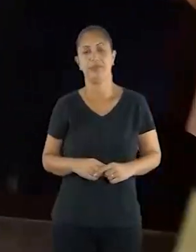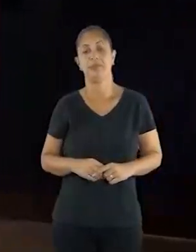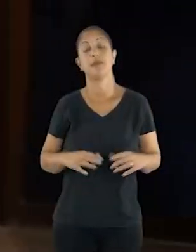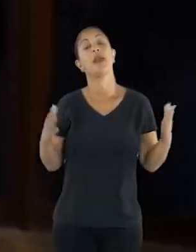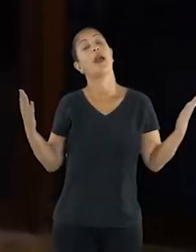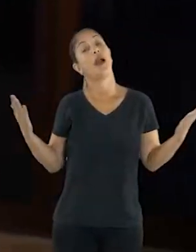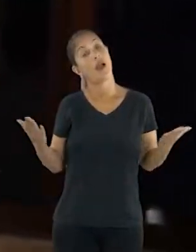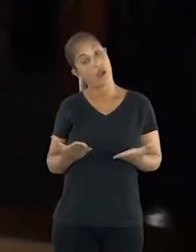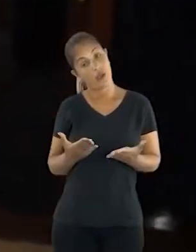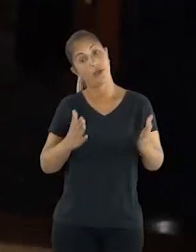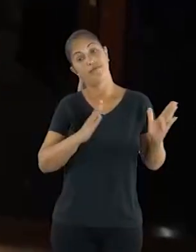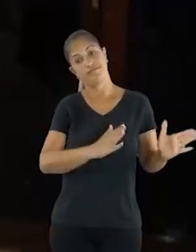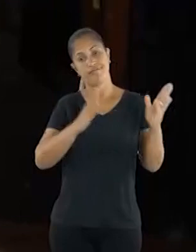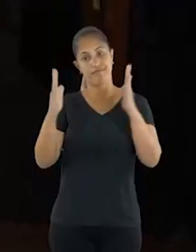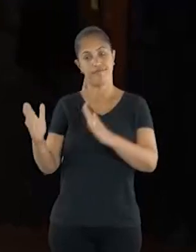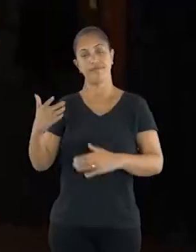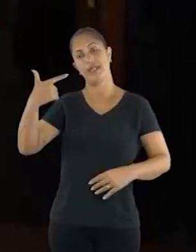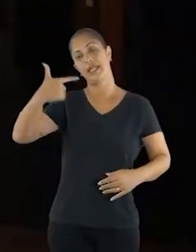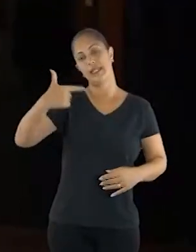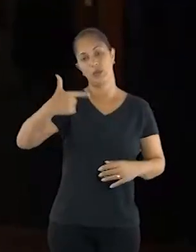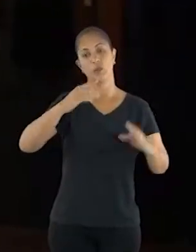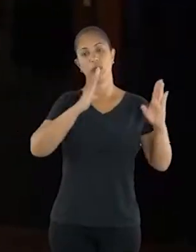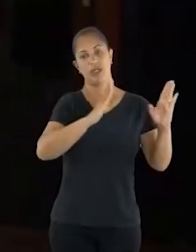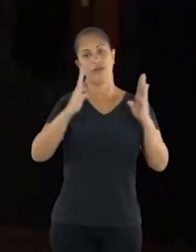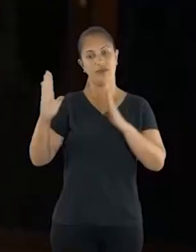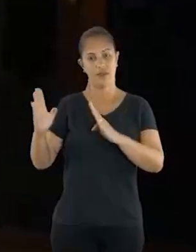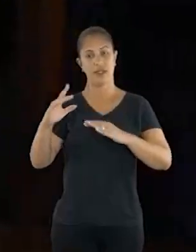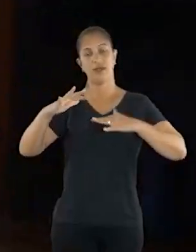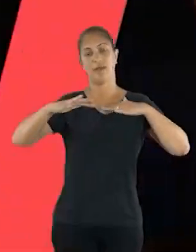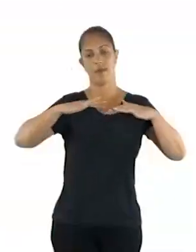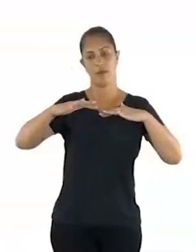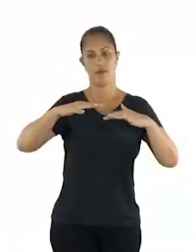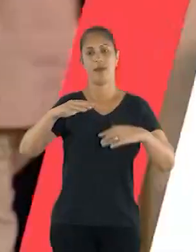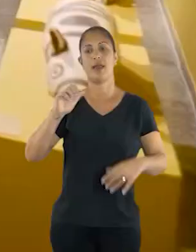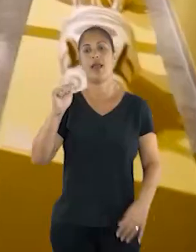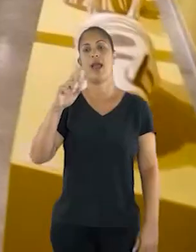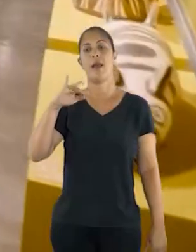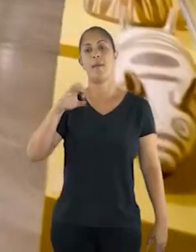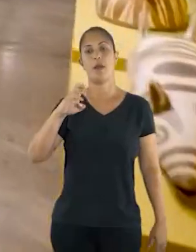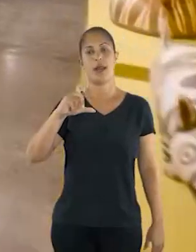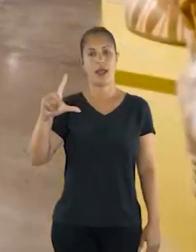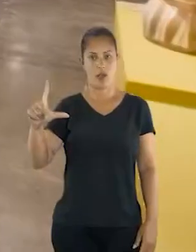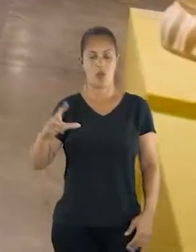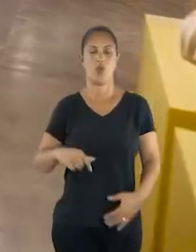aí agora a gente vai entrar na segunda fase do movimento armorial.